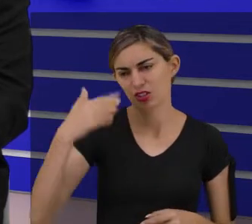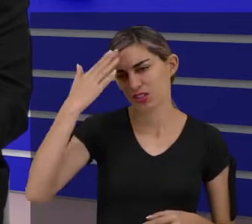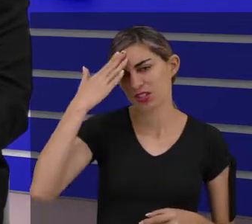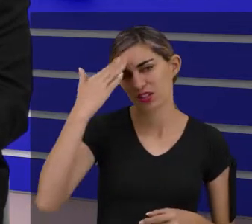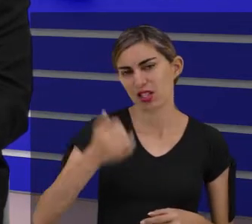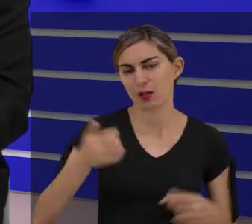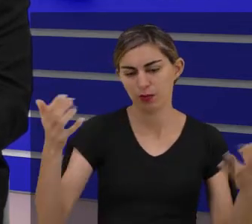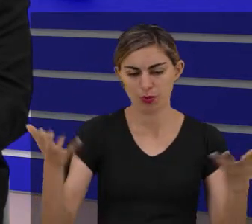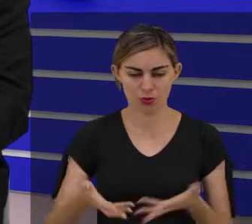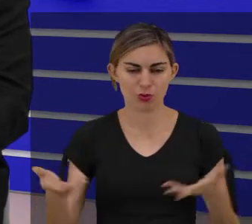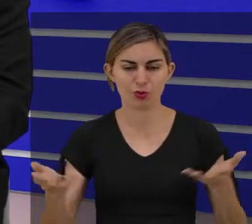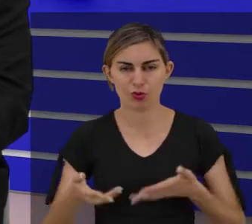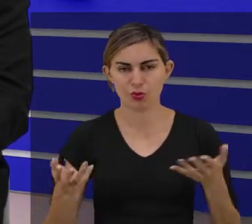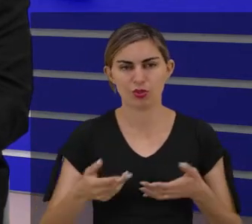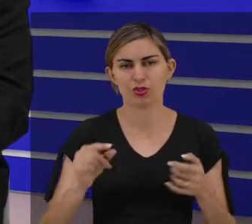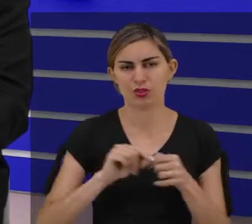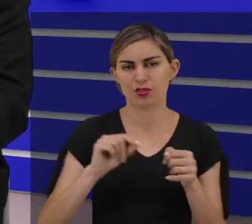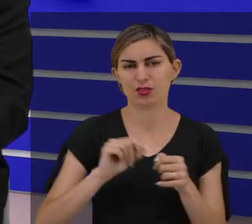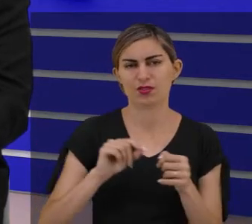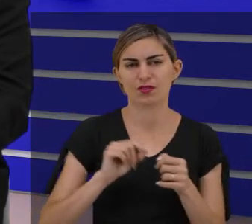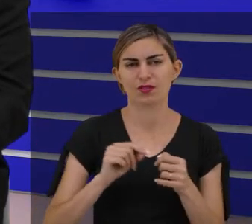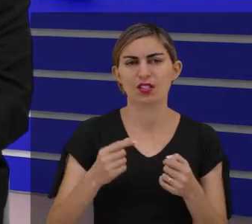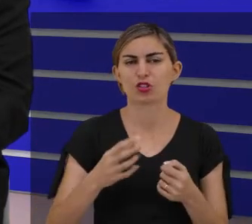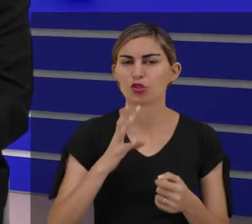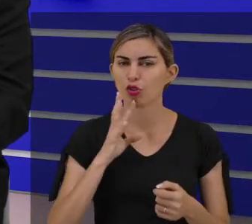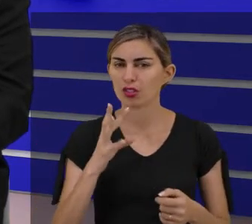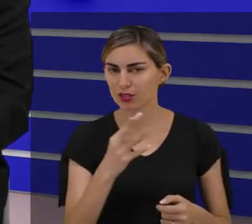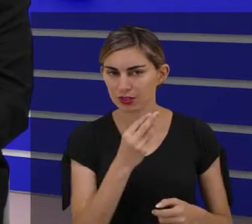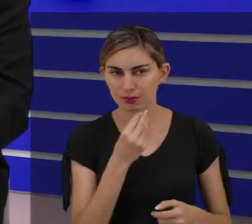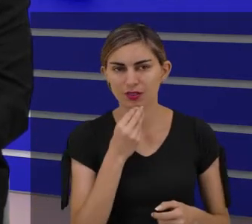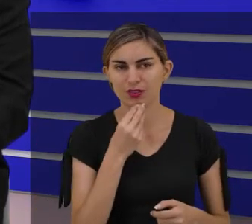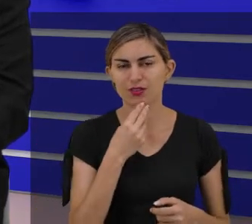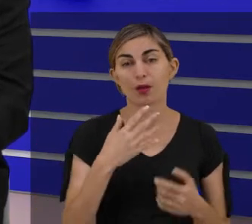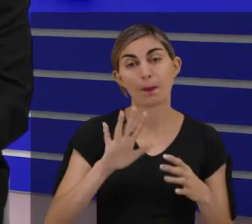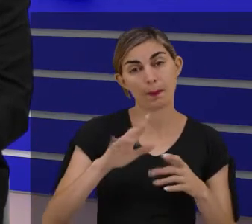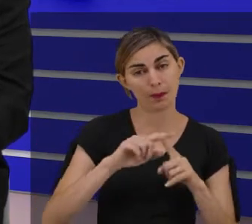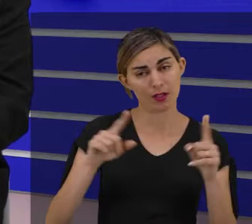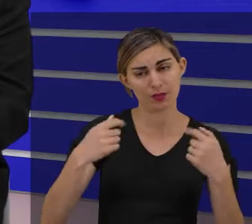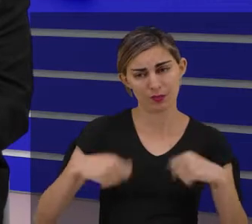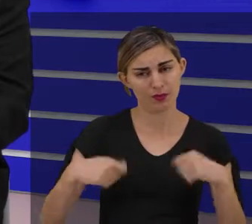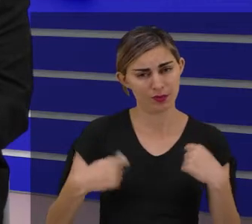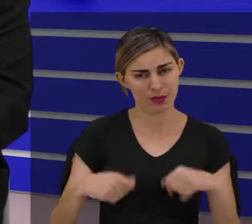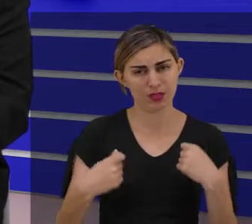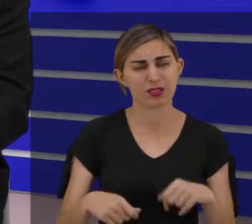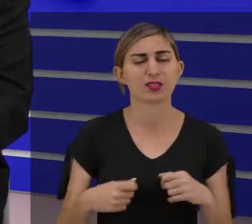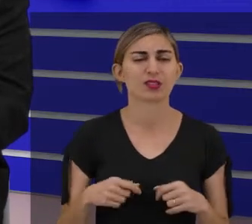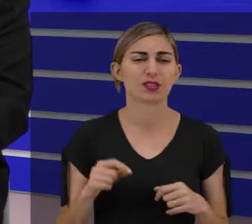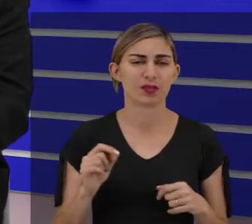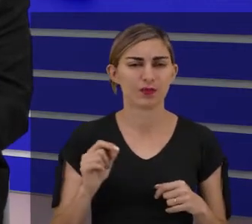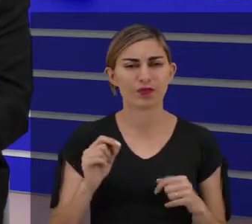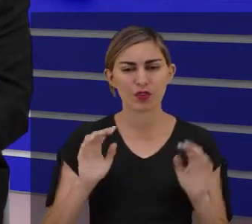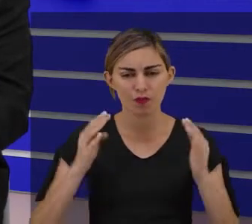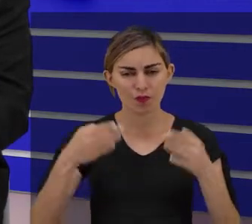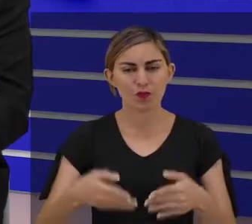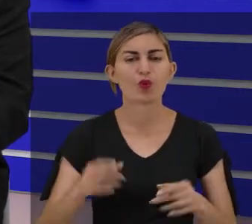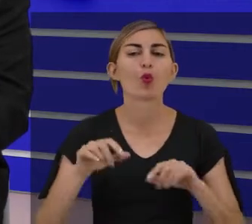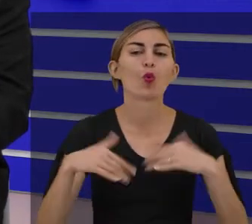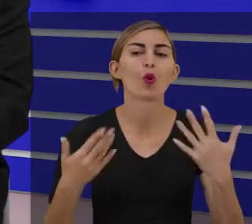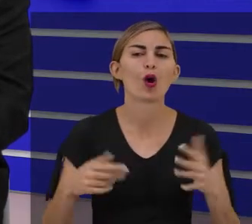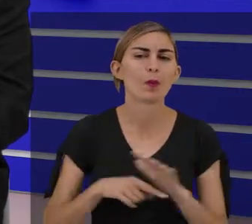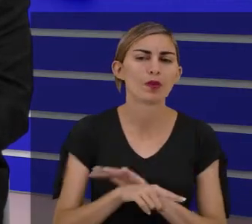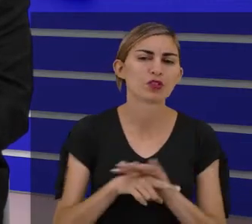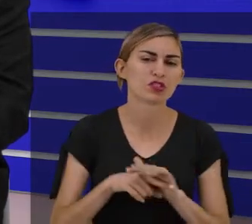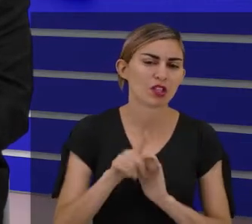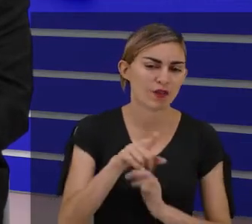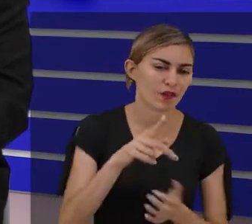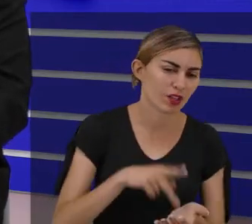gente sabe que hoje está se produzindo muito, né, conhecimento, mas a gente precisa ter crivo, não é? E qual fonte a gente vai